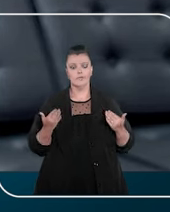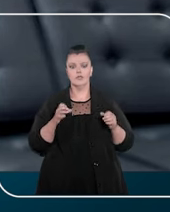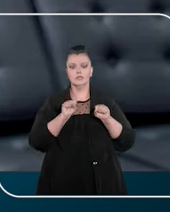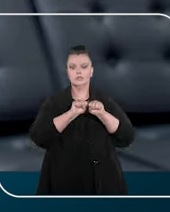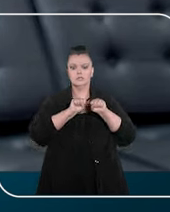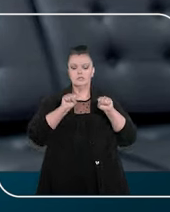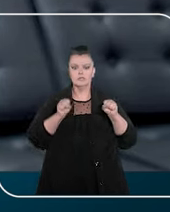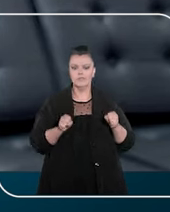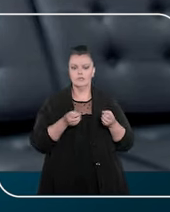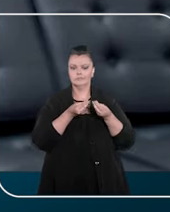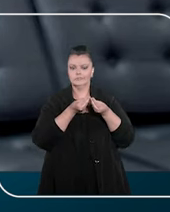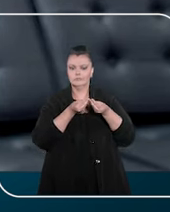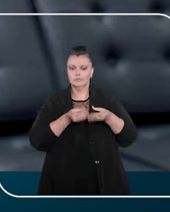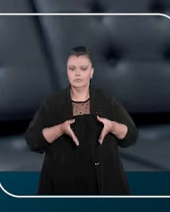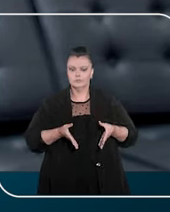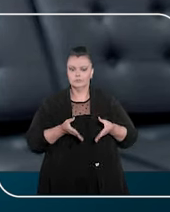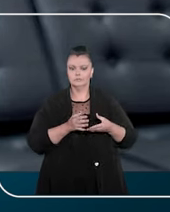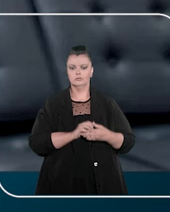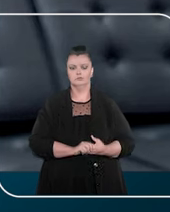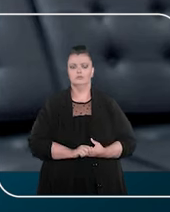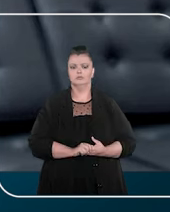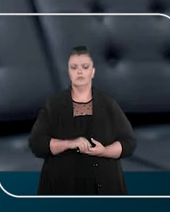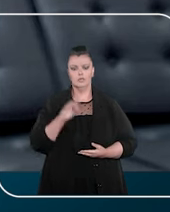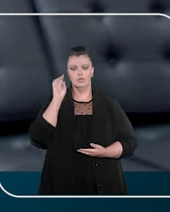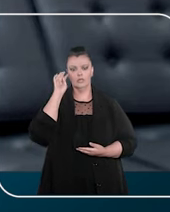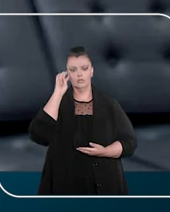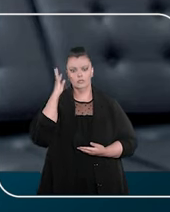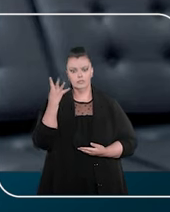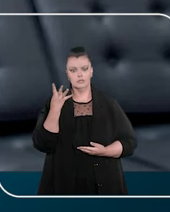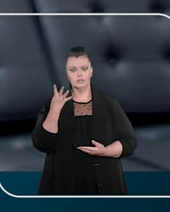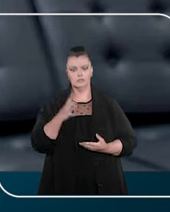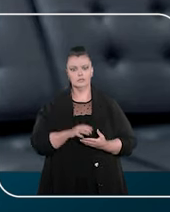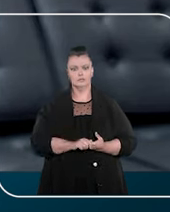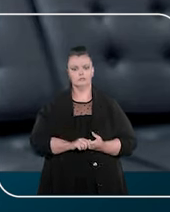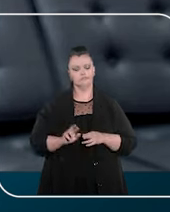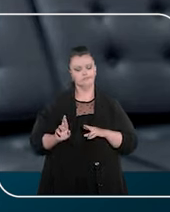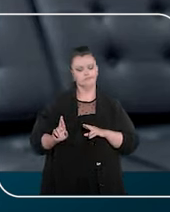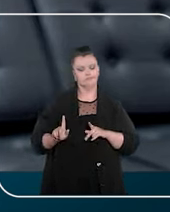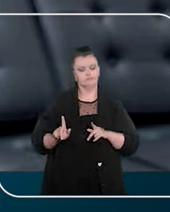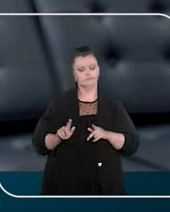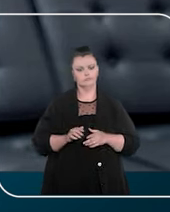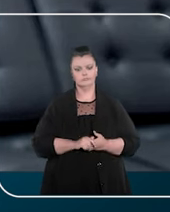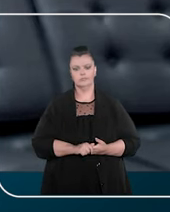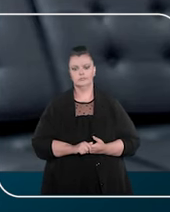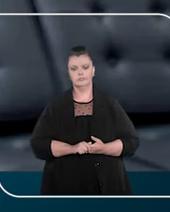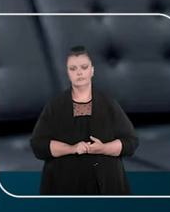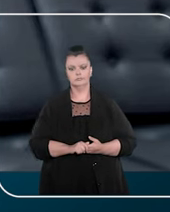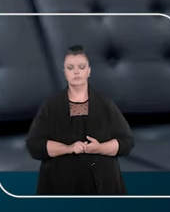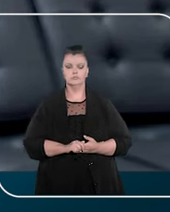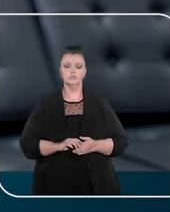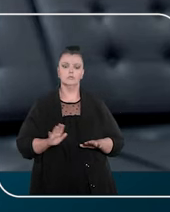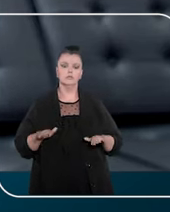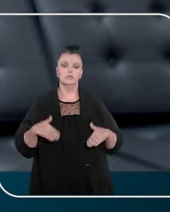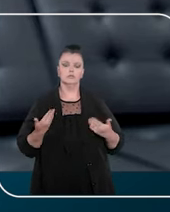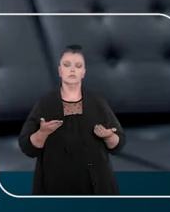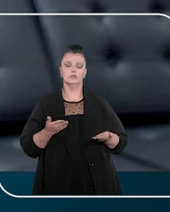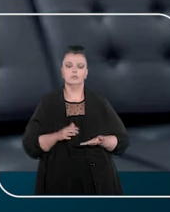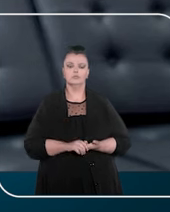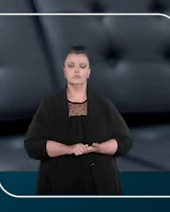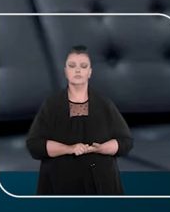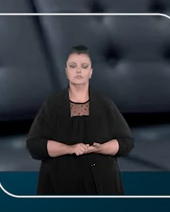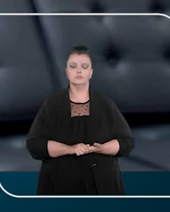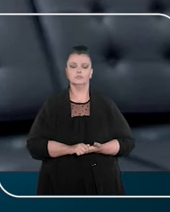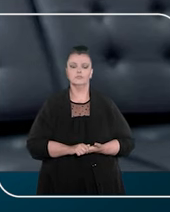um sistema com decisões absolutamente divergentes. E isso implica, necessariamente,